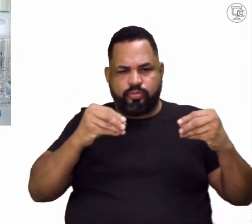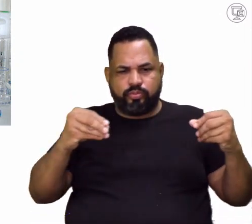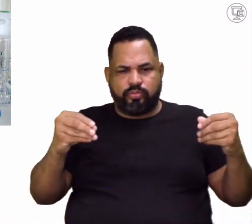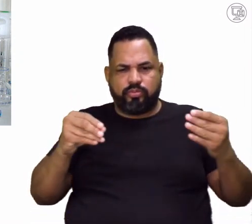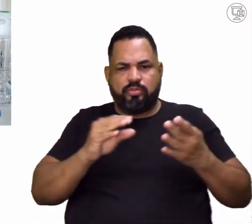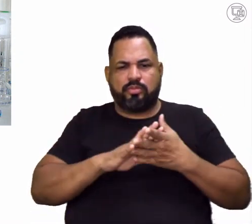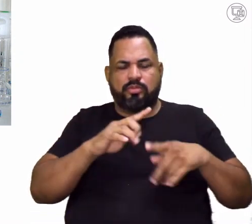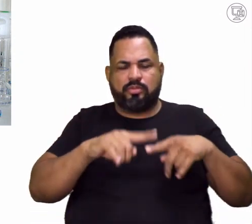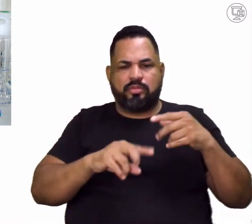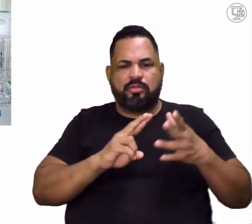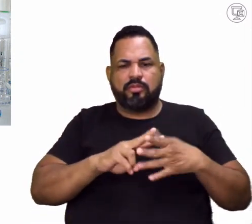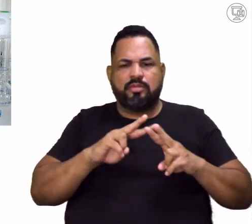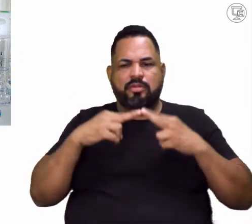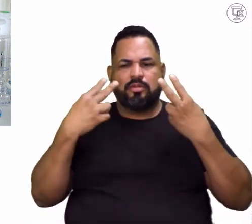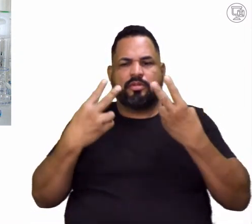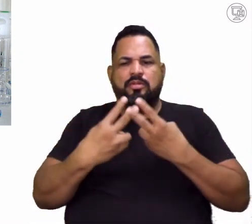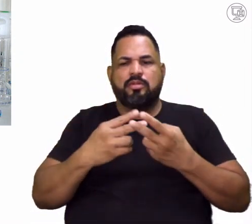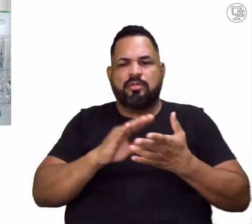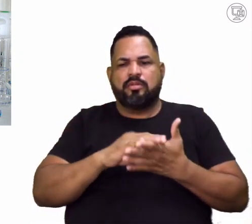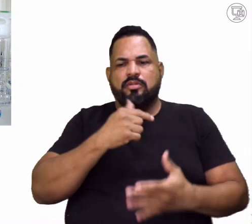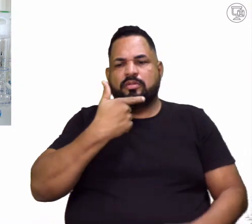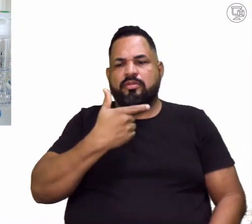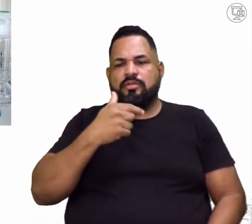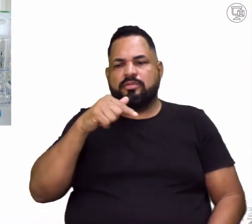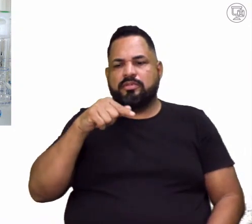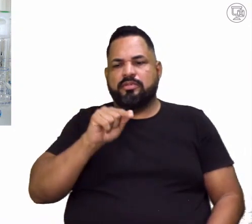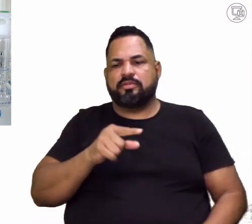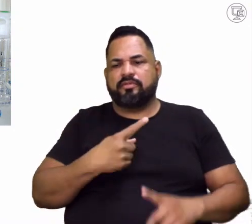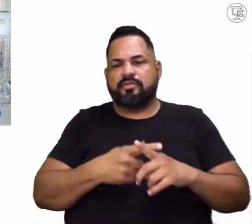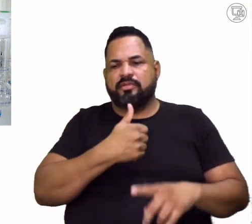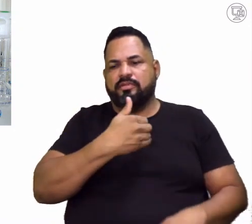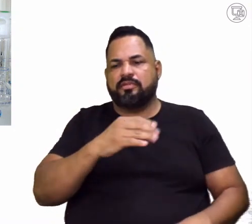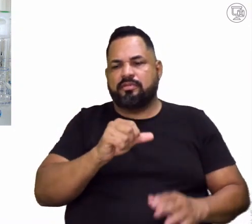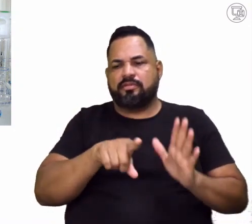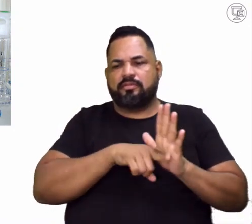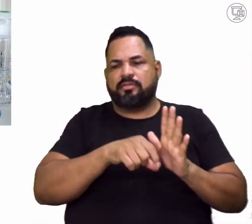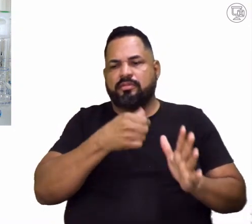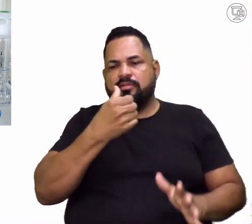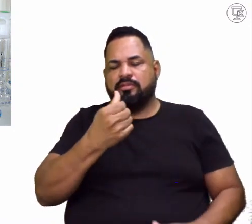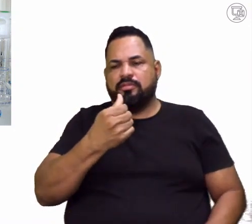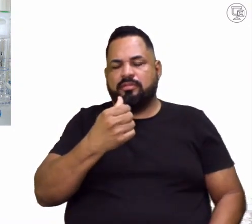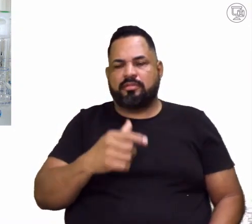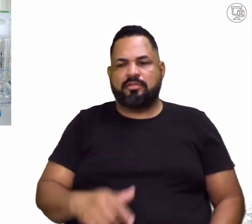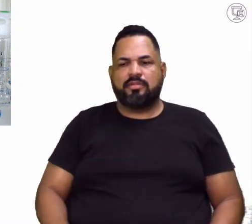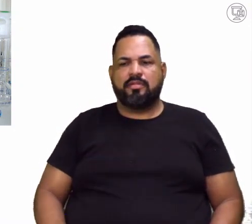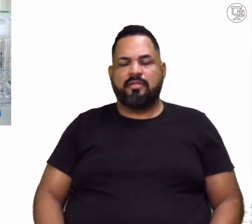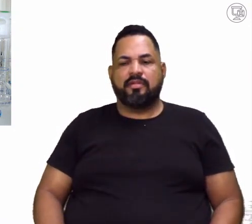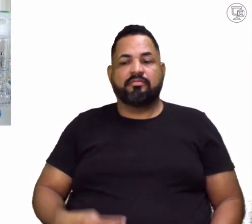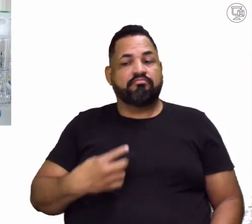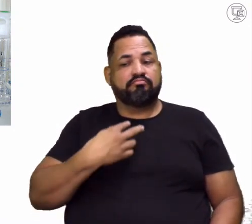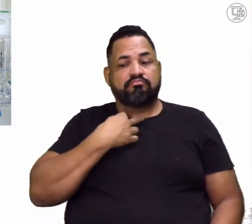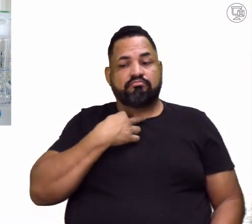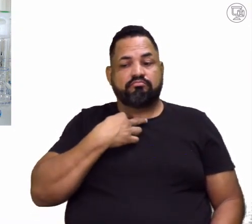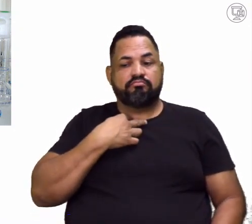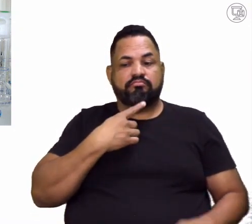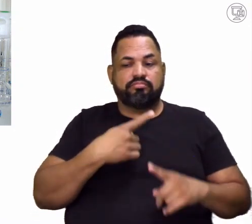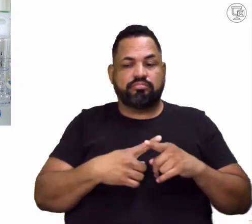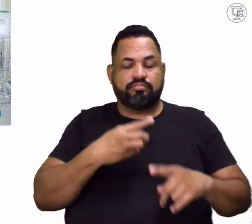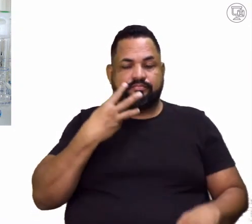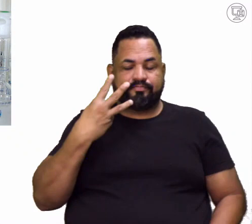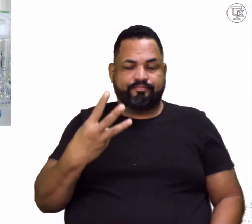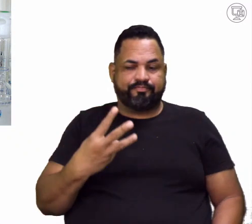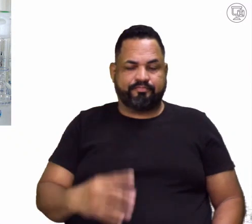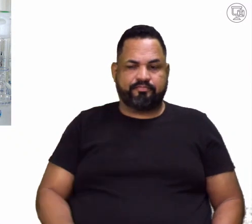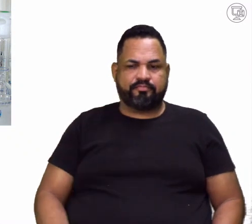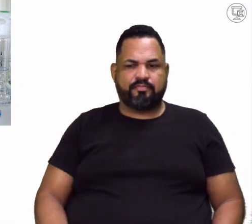27 x 10 a menos seis graus Celsius Olha que agora deu o volumétrico não tem que multiplicar por 3 como tava no interior que